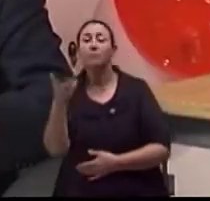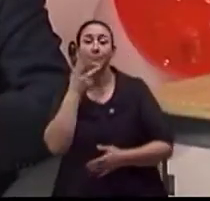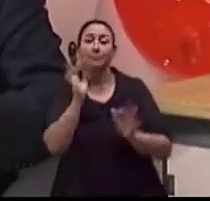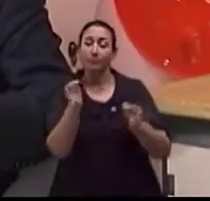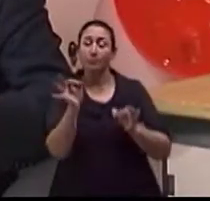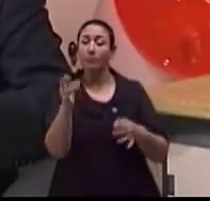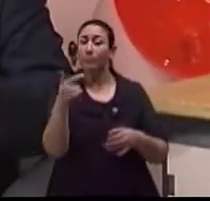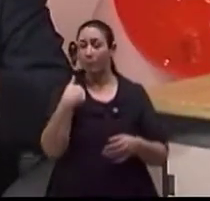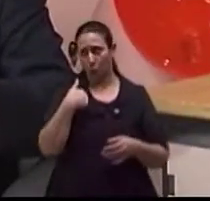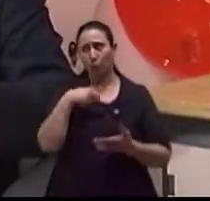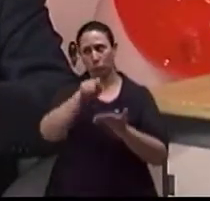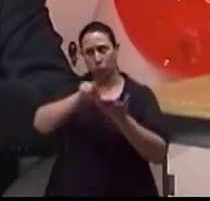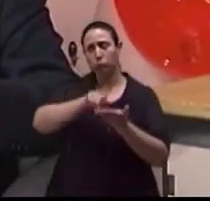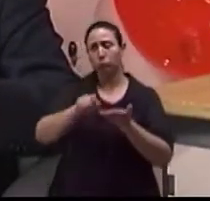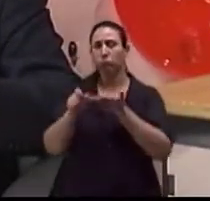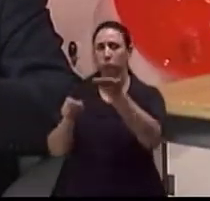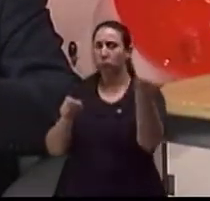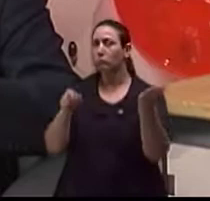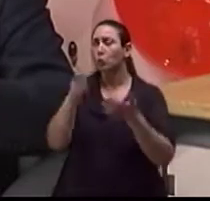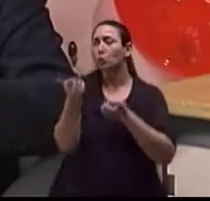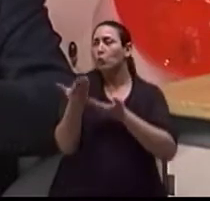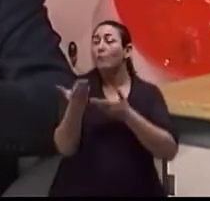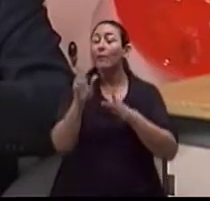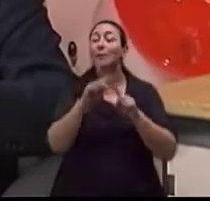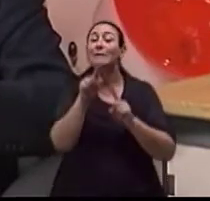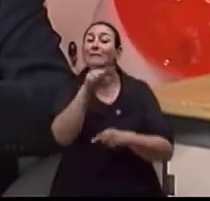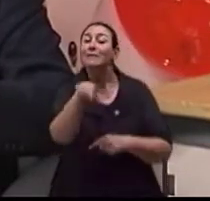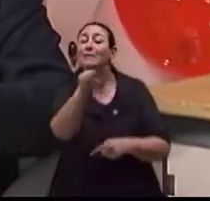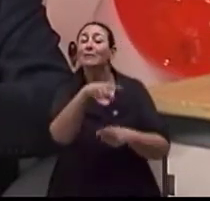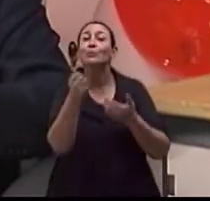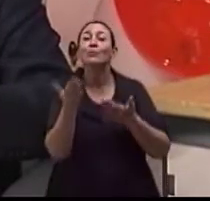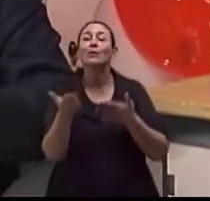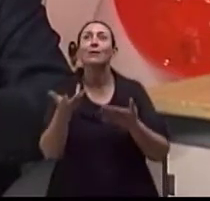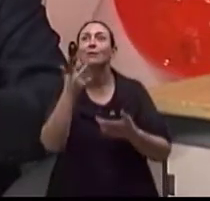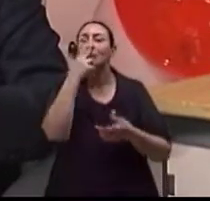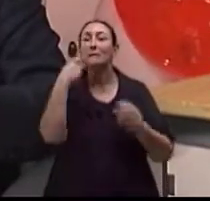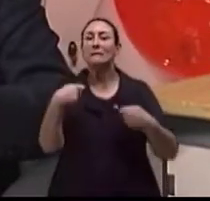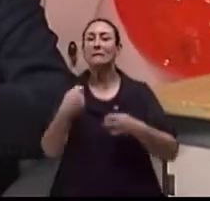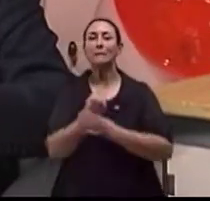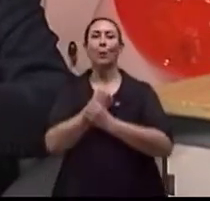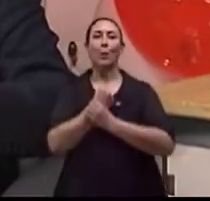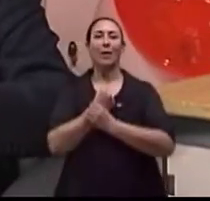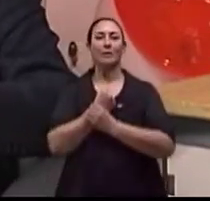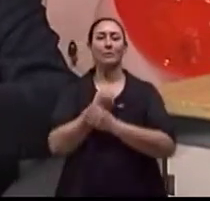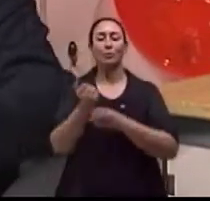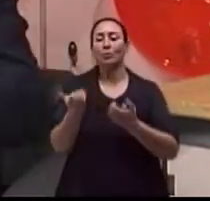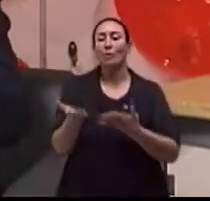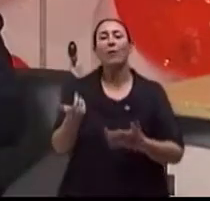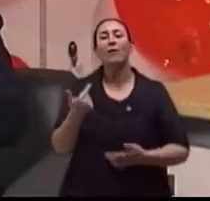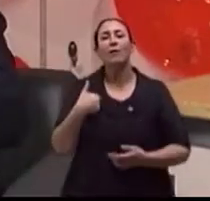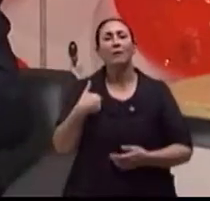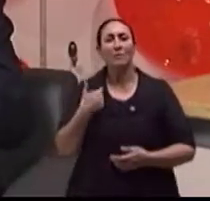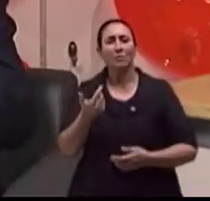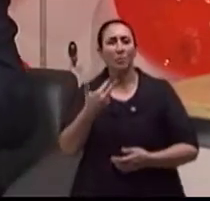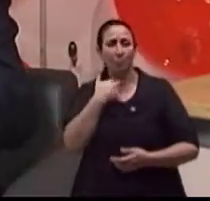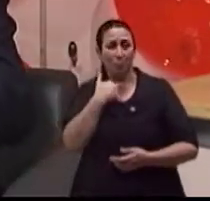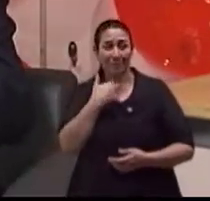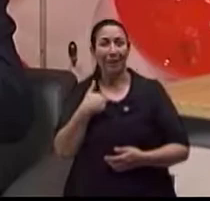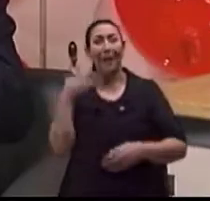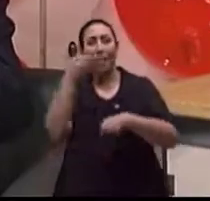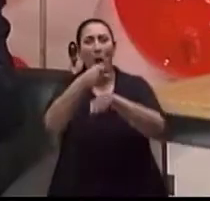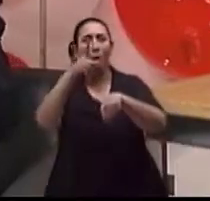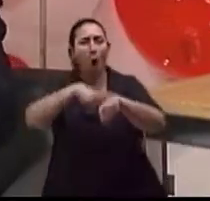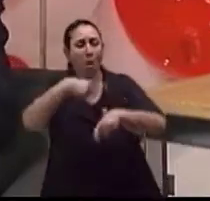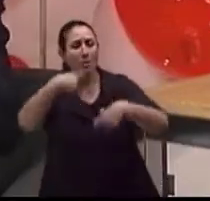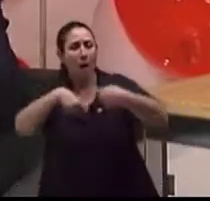medicação para pacientes jovens Há muitas vezes naquele jovem que tá precisando de segurança Hum eu não posso estar lá do lado